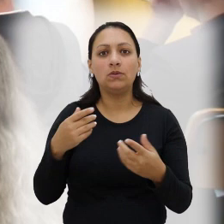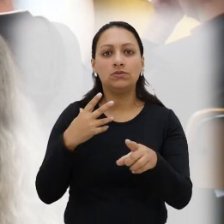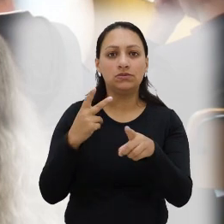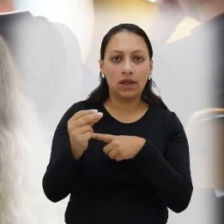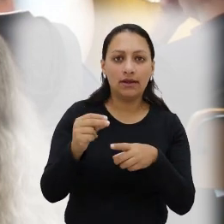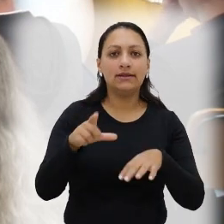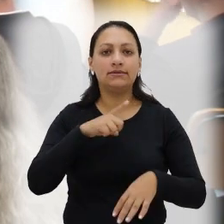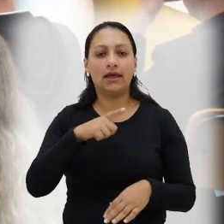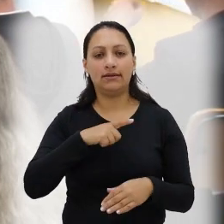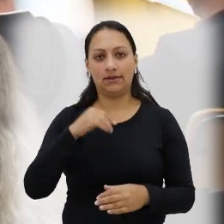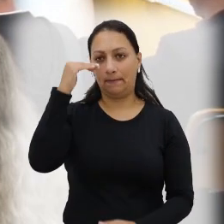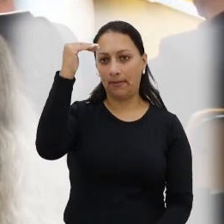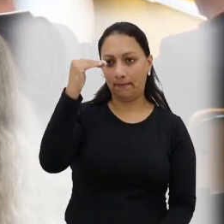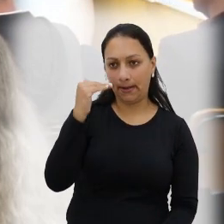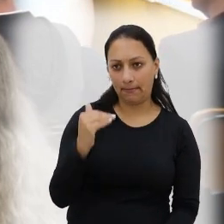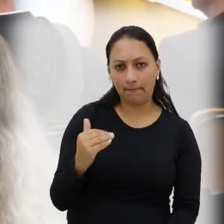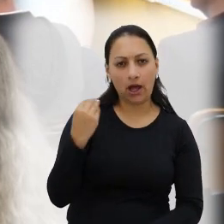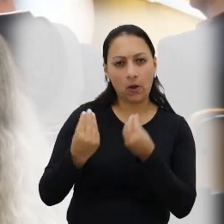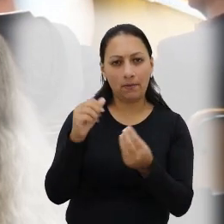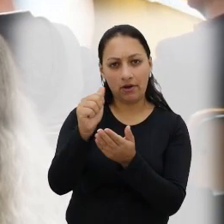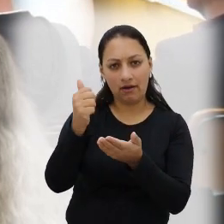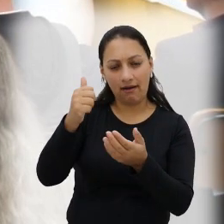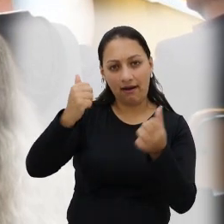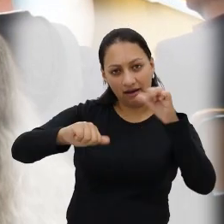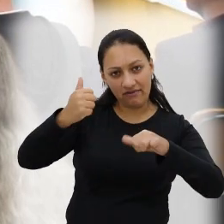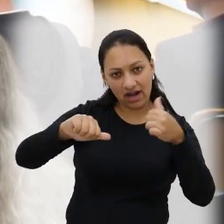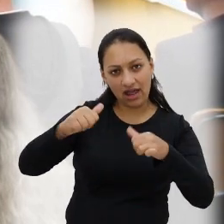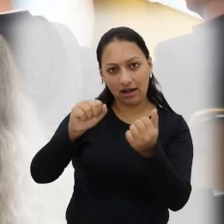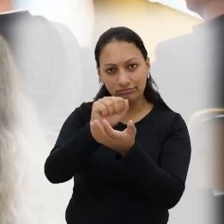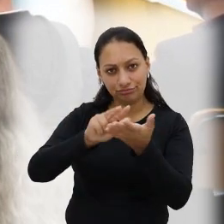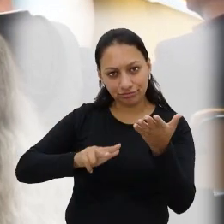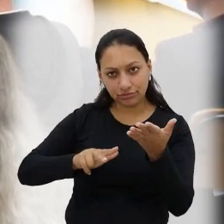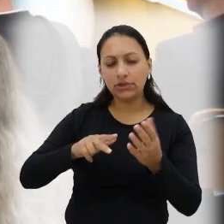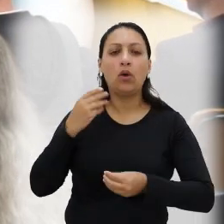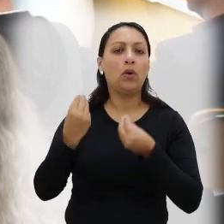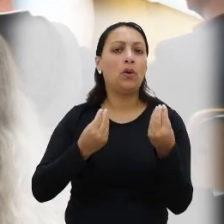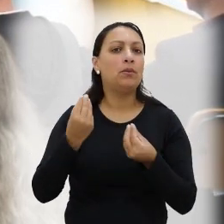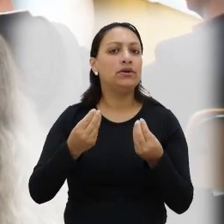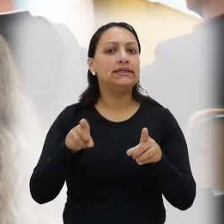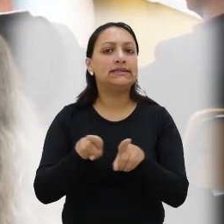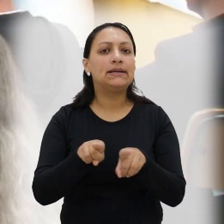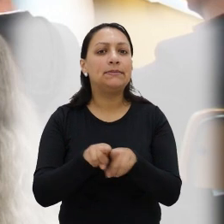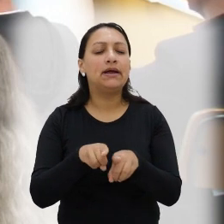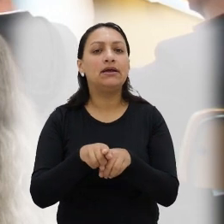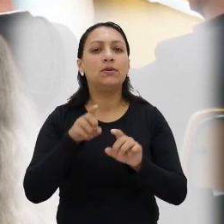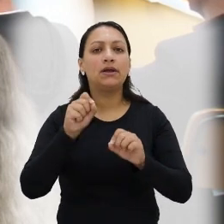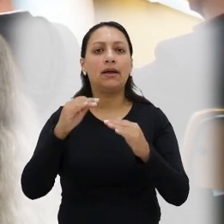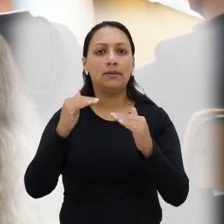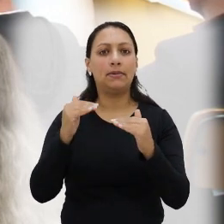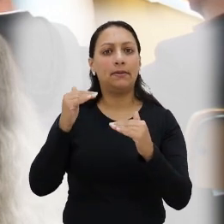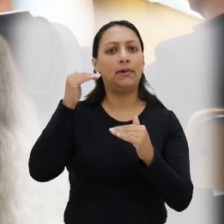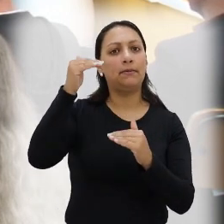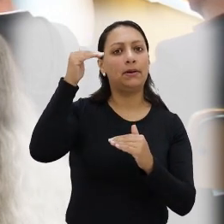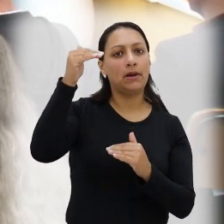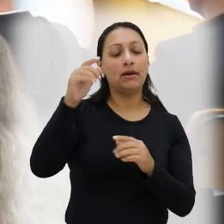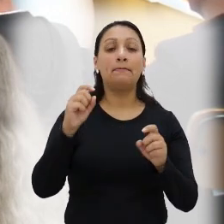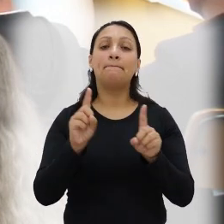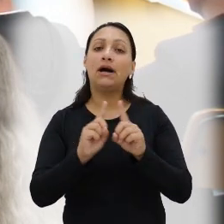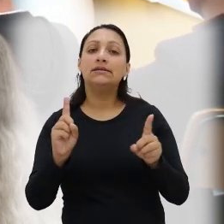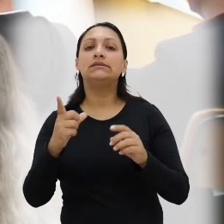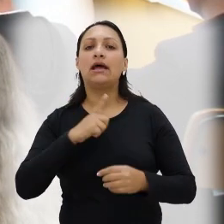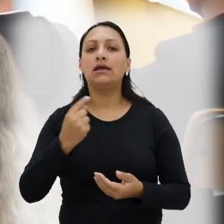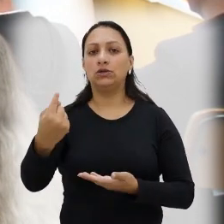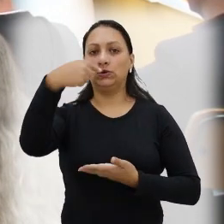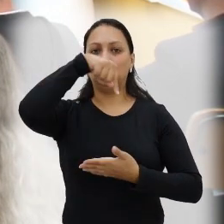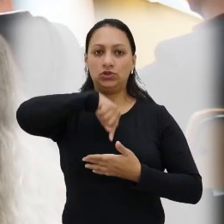escala de avaliação ela é progressiva. De novo, tem a questão que pode ter uma subjetividade